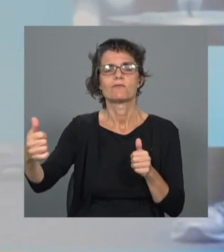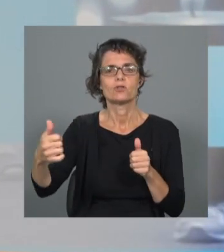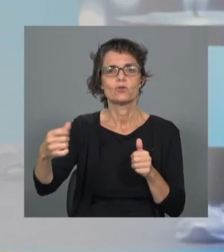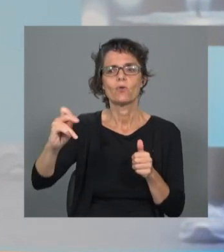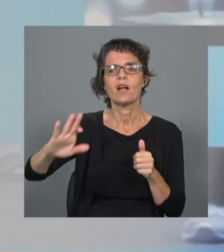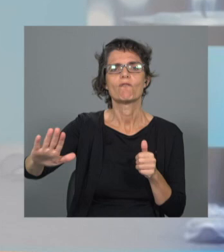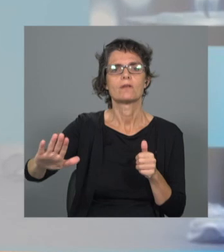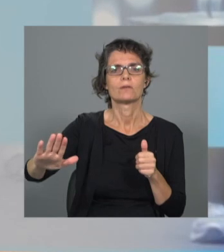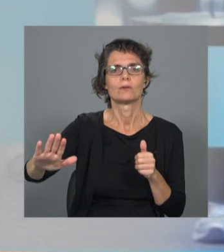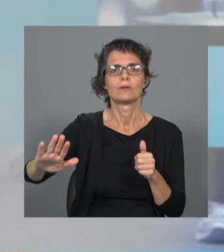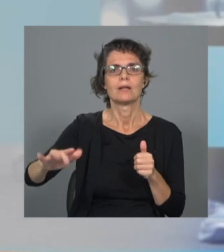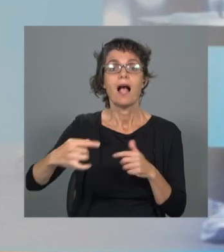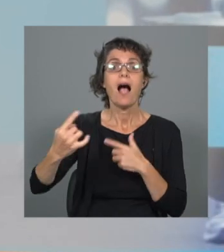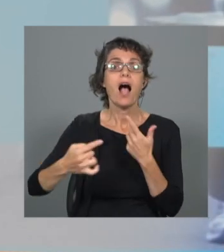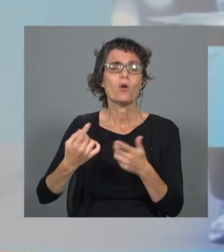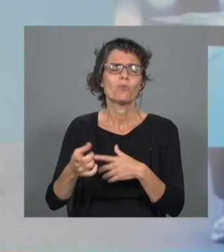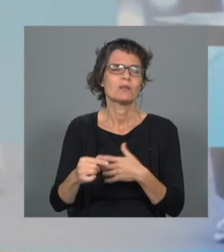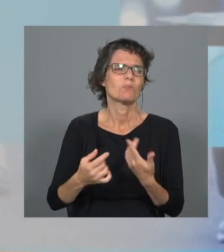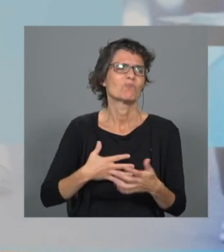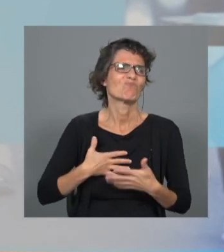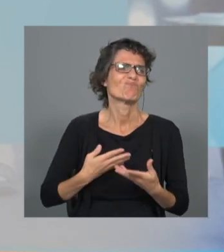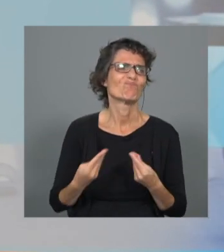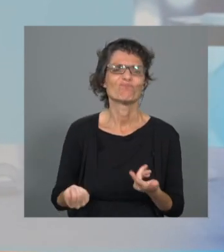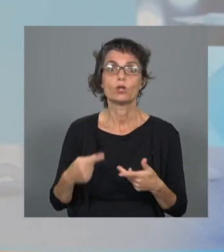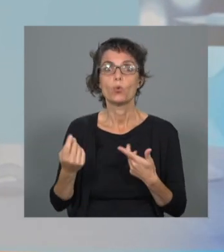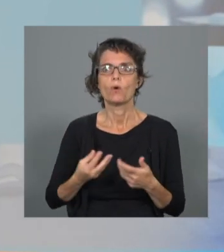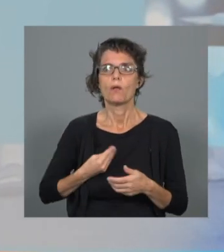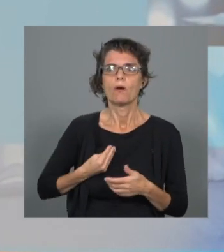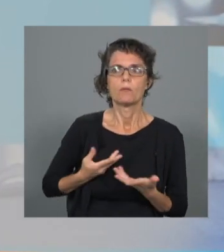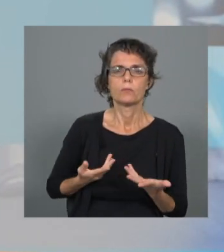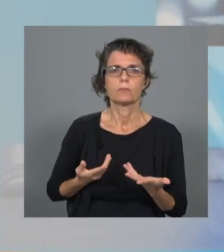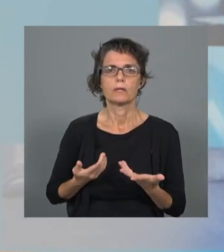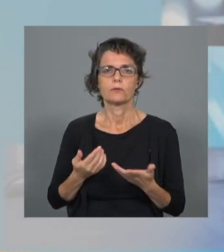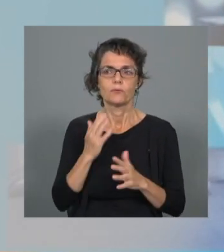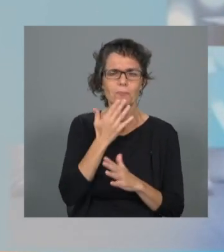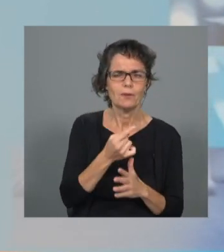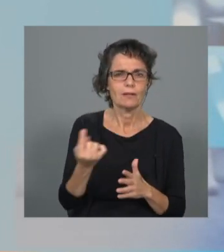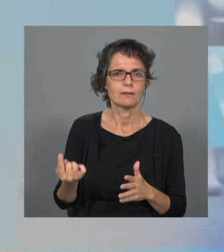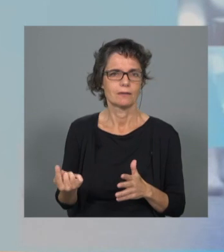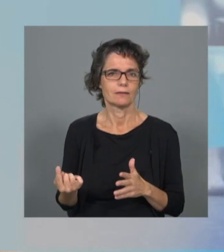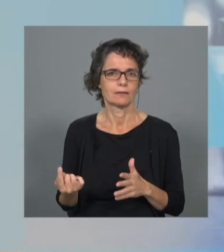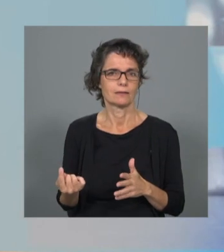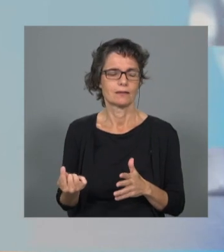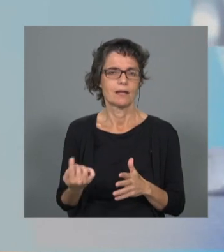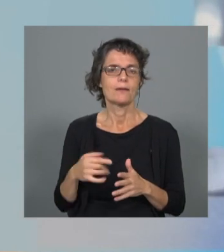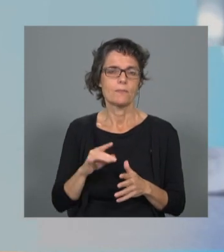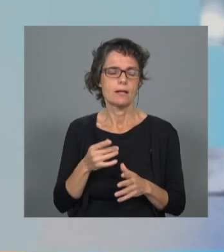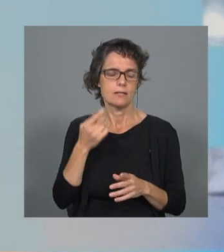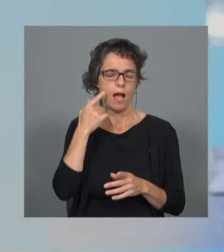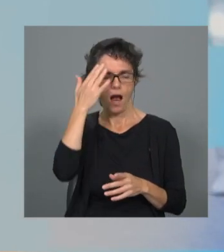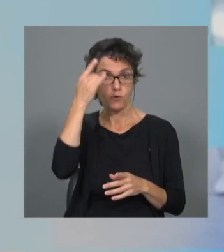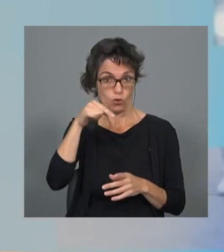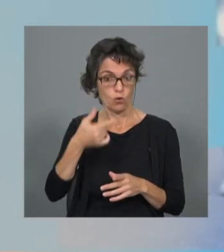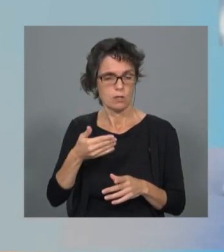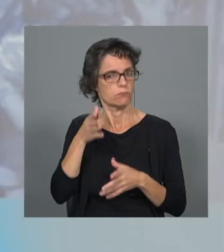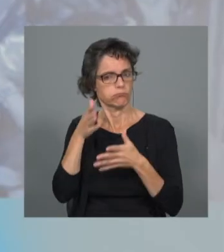afastou, algumas por inércia também, algumas por medo, e por isso creio que, de facto, é uma aposta neste momento